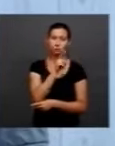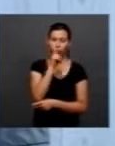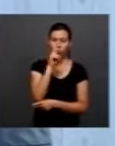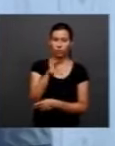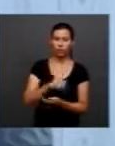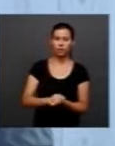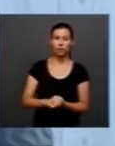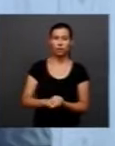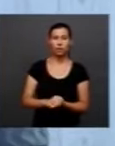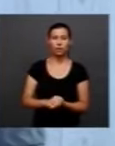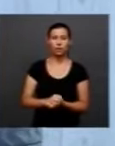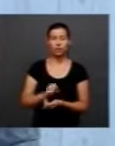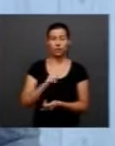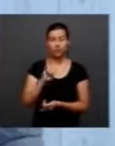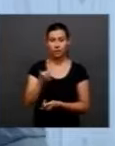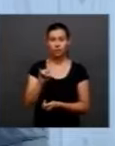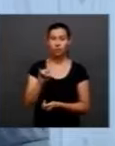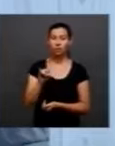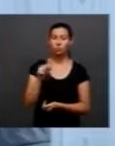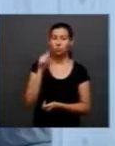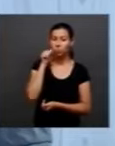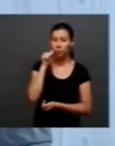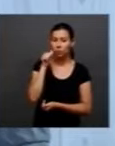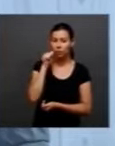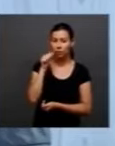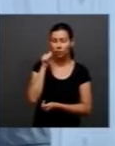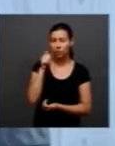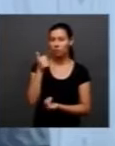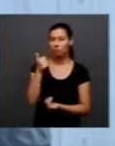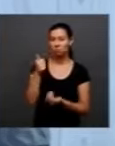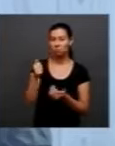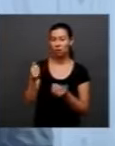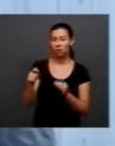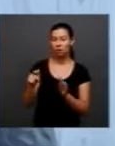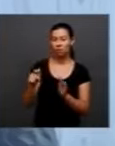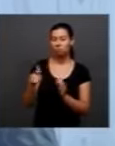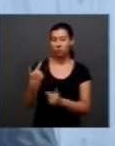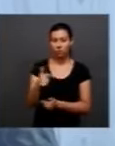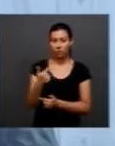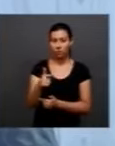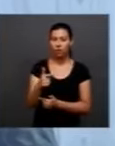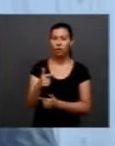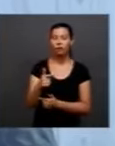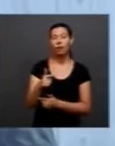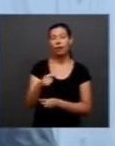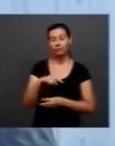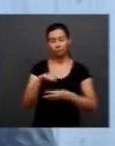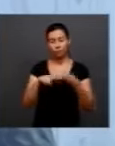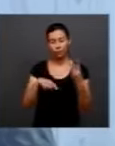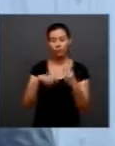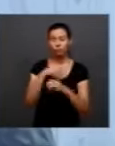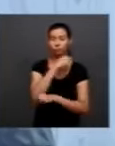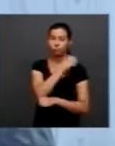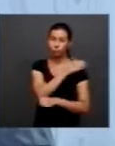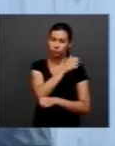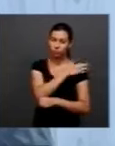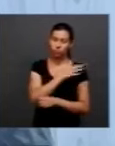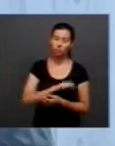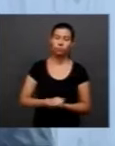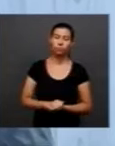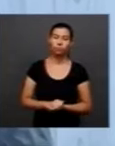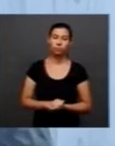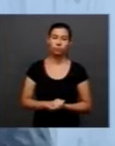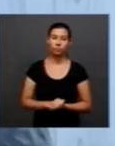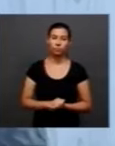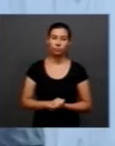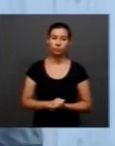femininas, elas sofrem um triplo preconceito. Então, é importante, como o professor coloca, da gente ressaltar e especificar